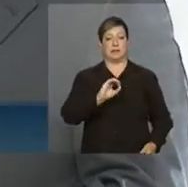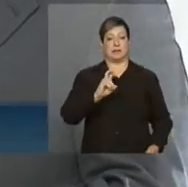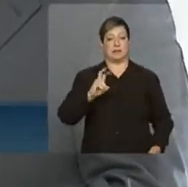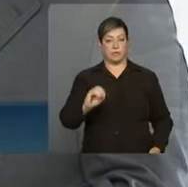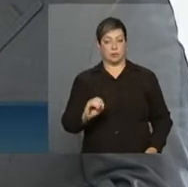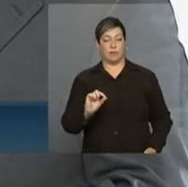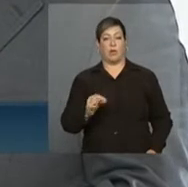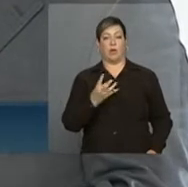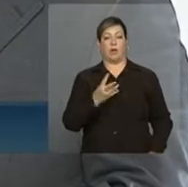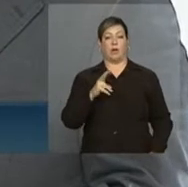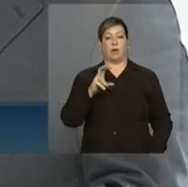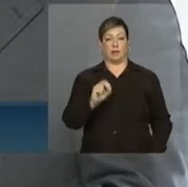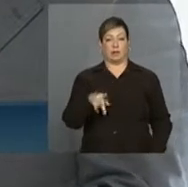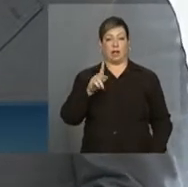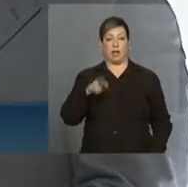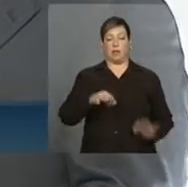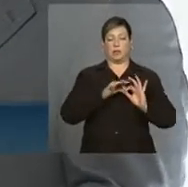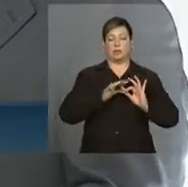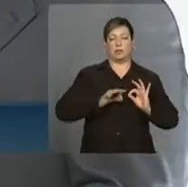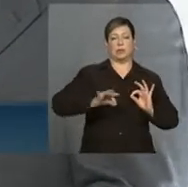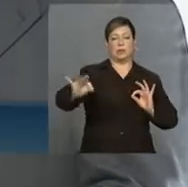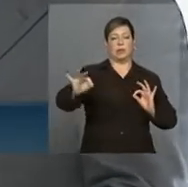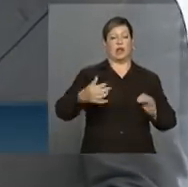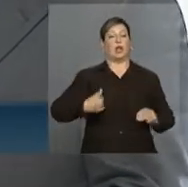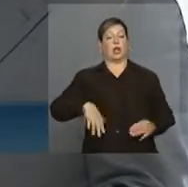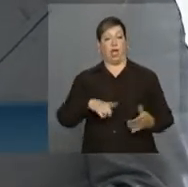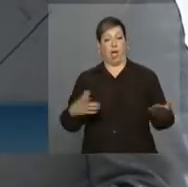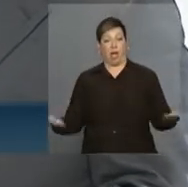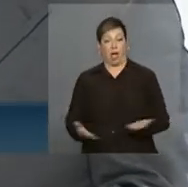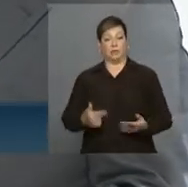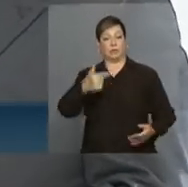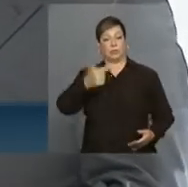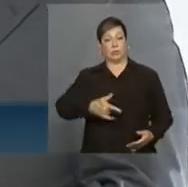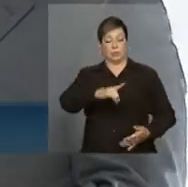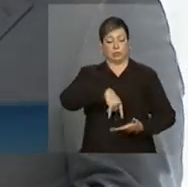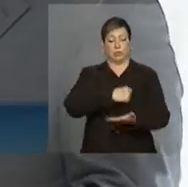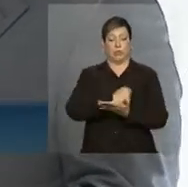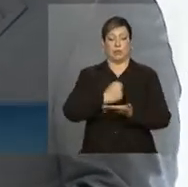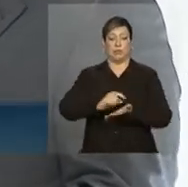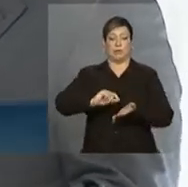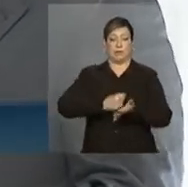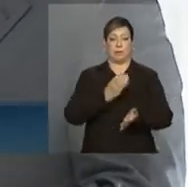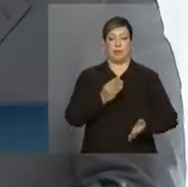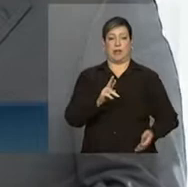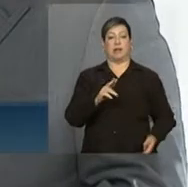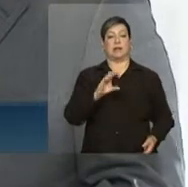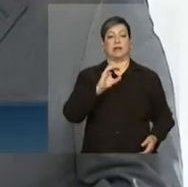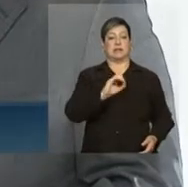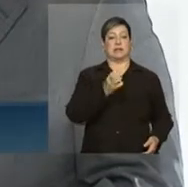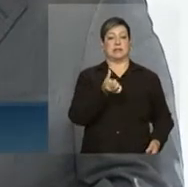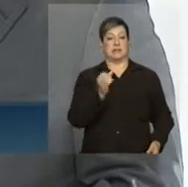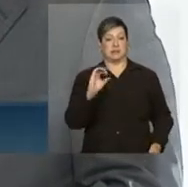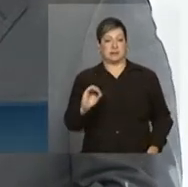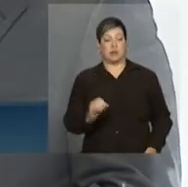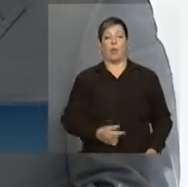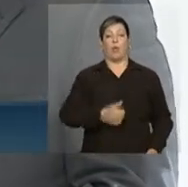450 quilômetros de extensão, e nós estamos aqui assinando o segundo contrato da BR-060